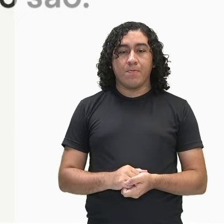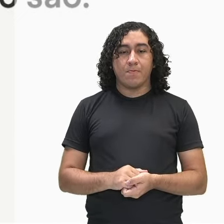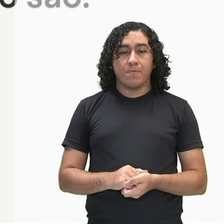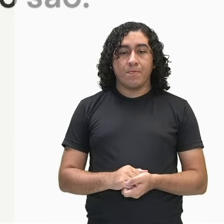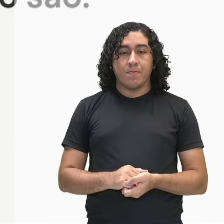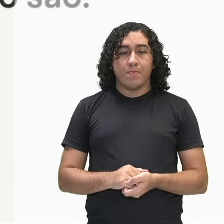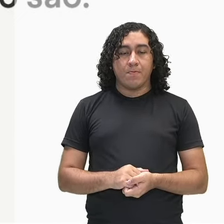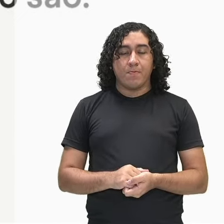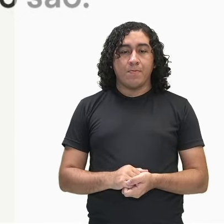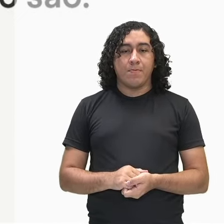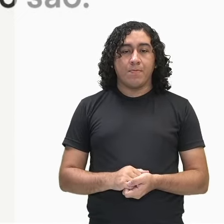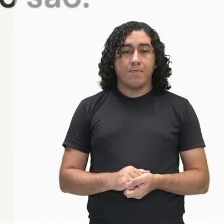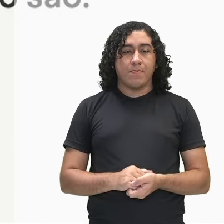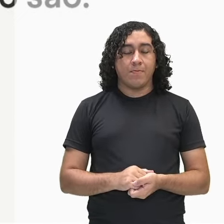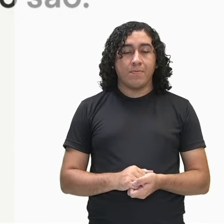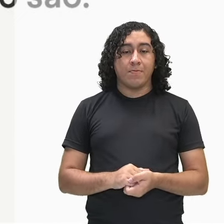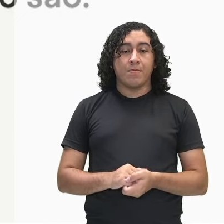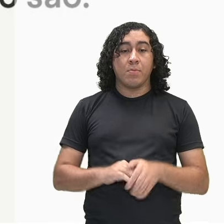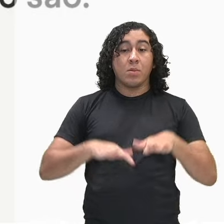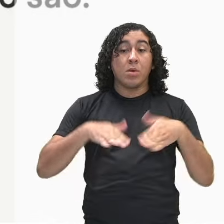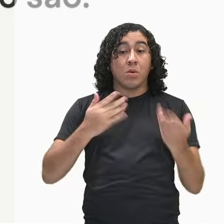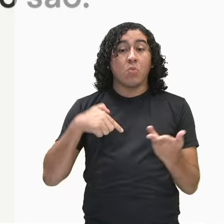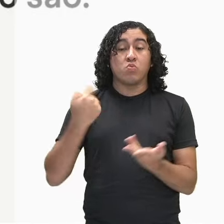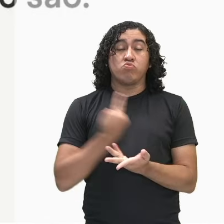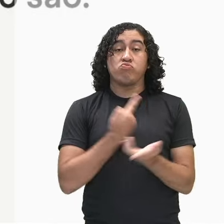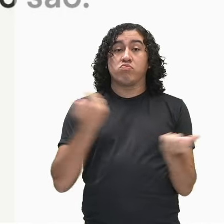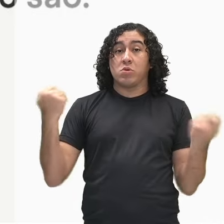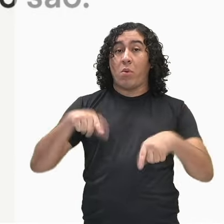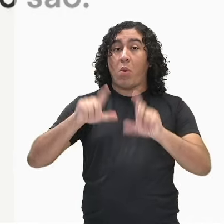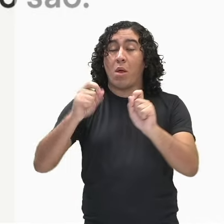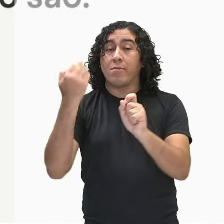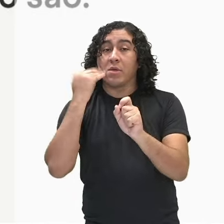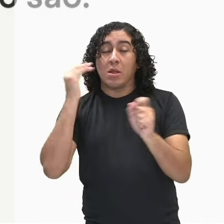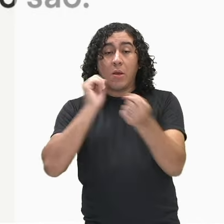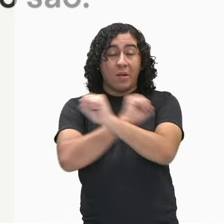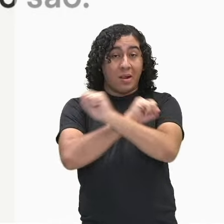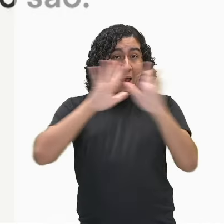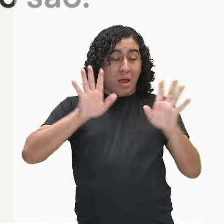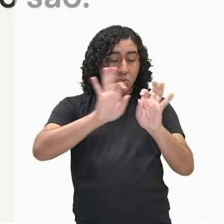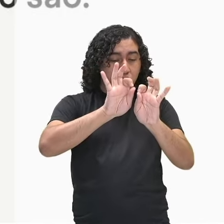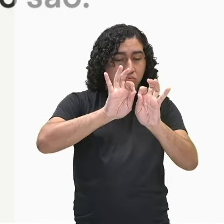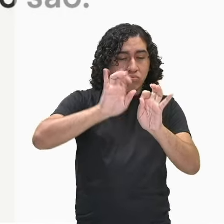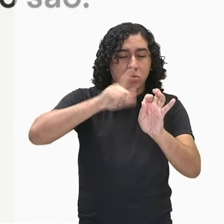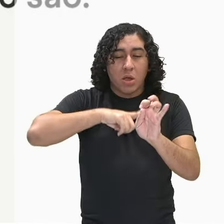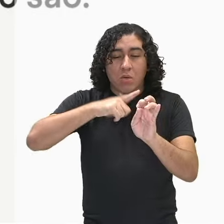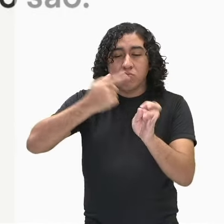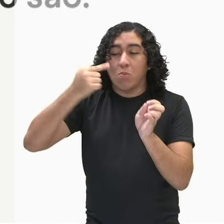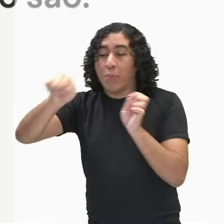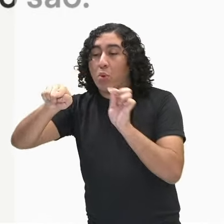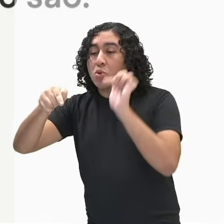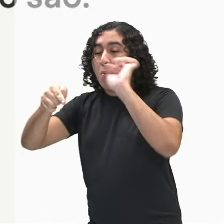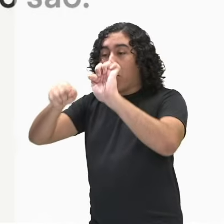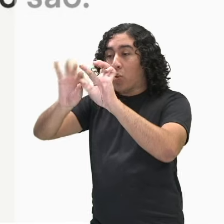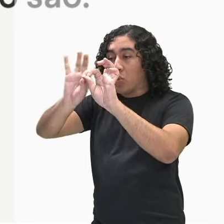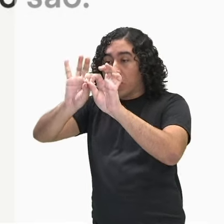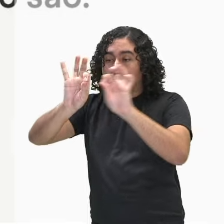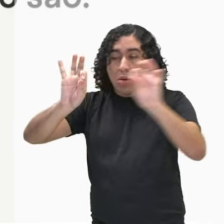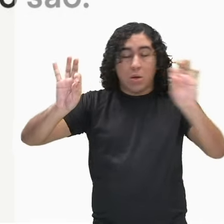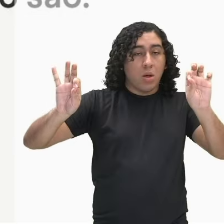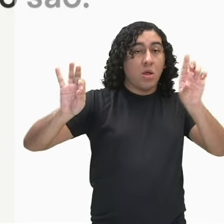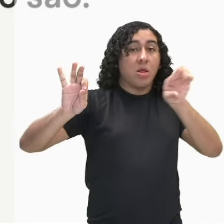58. Então aí a gente consegue interpretar esse gráfico e entender que cada ponto vai ter uma